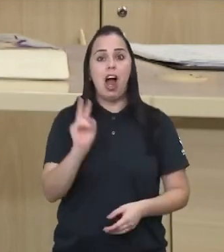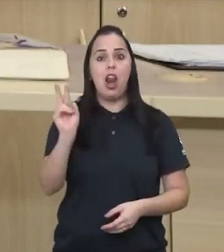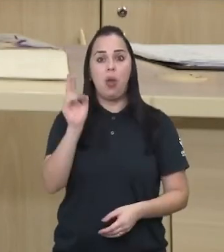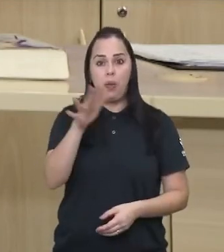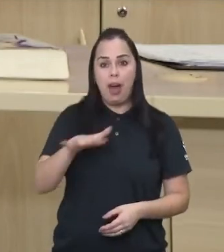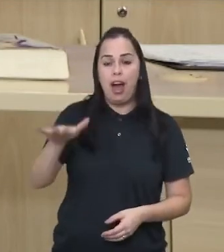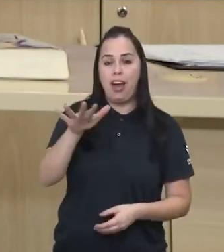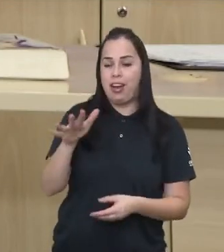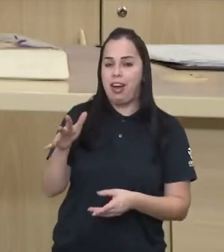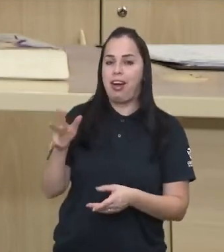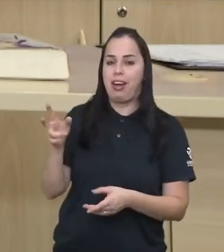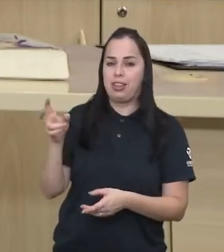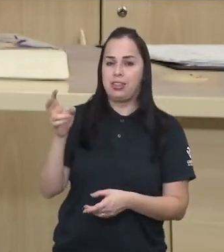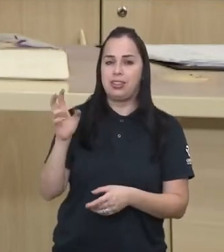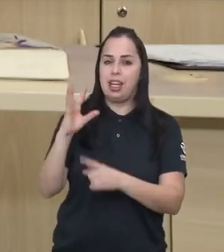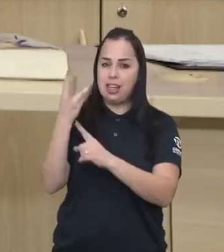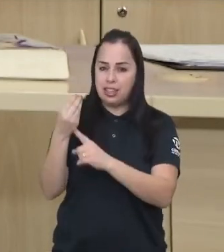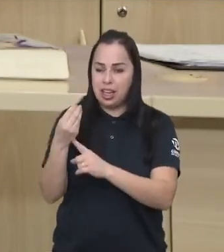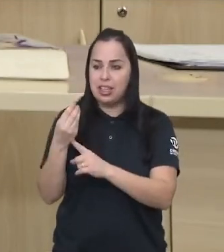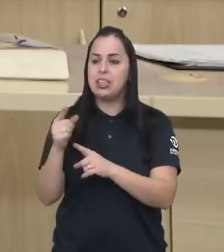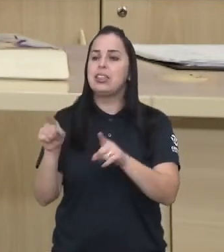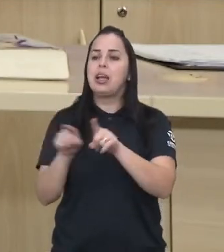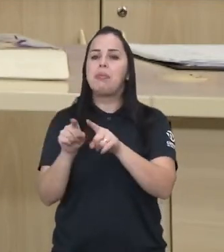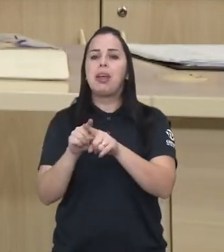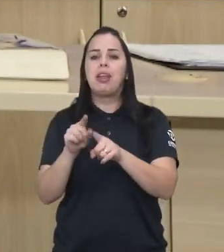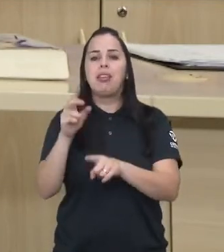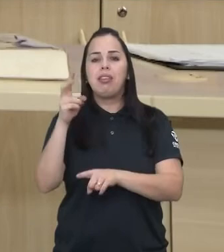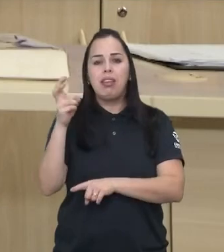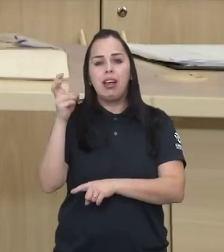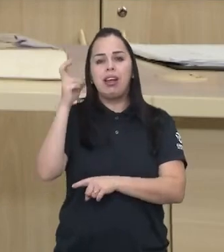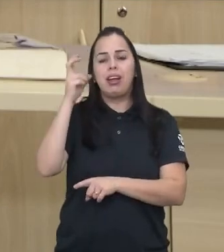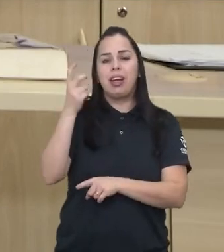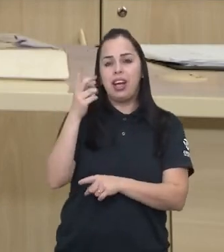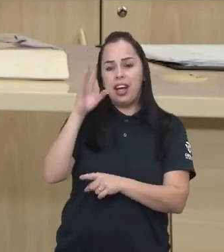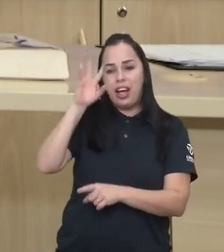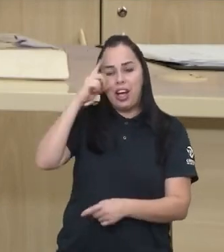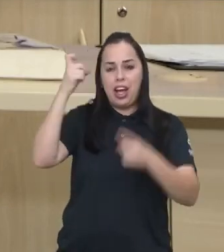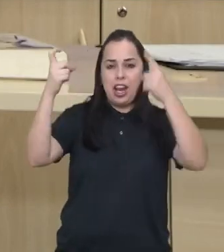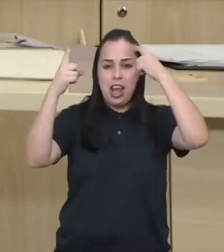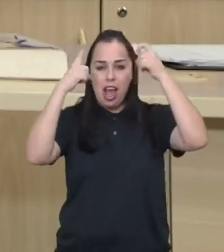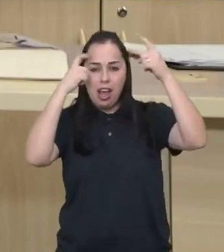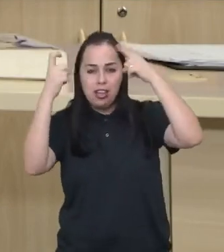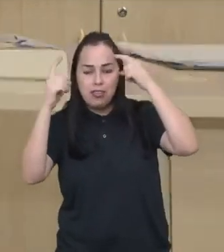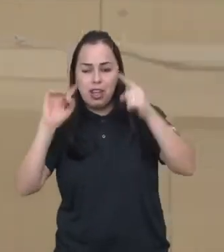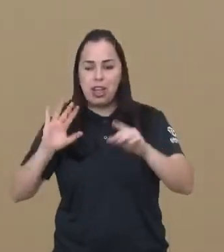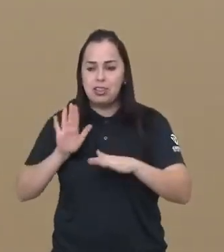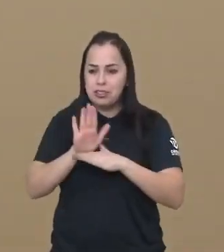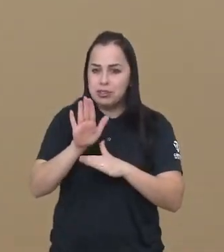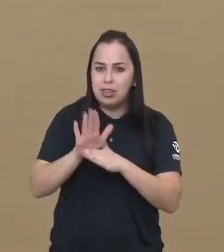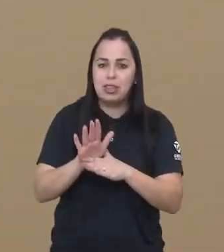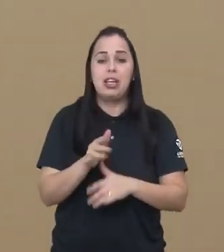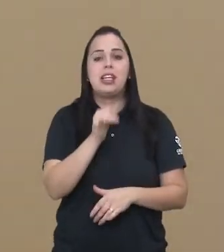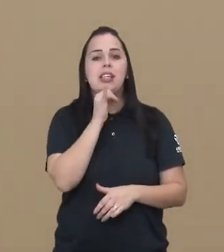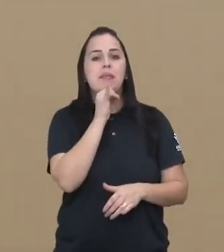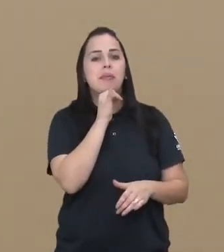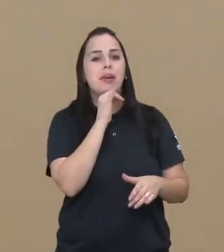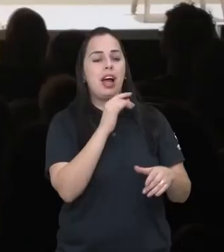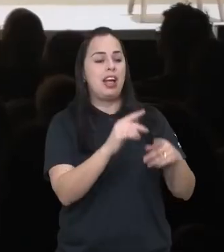Não só pelo potencial de criatividade que estimula, a gente fala aí de cidade inteligente,